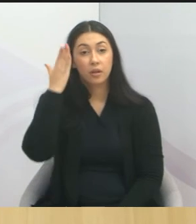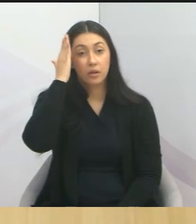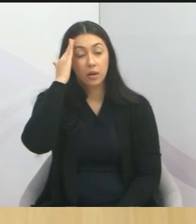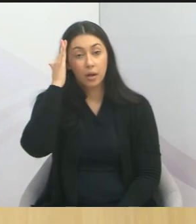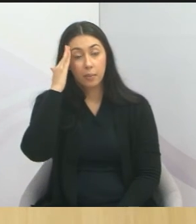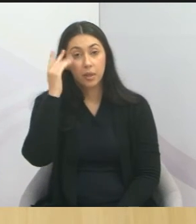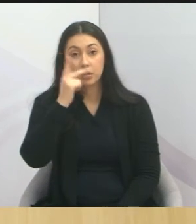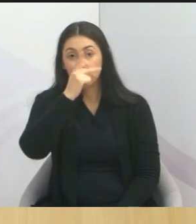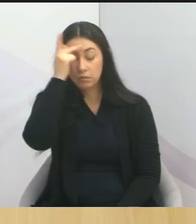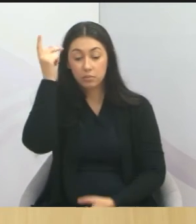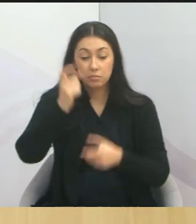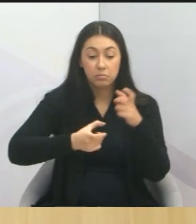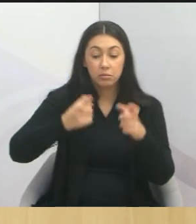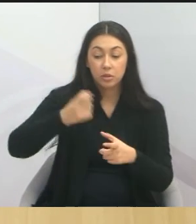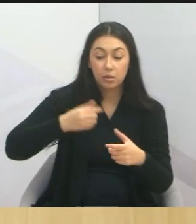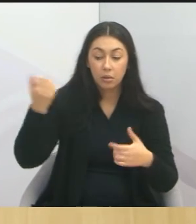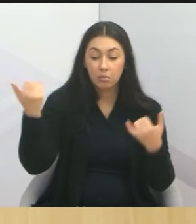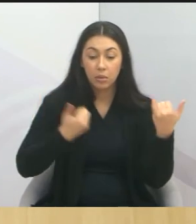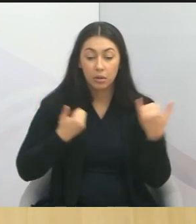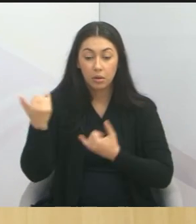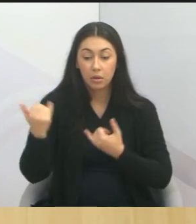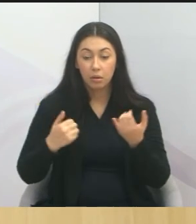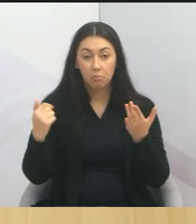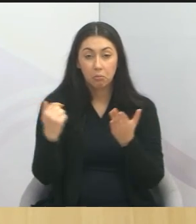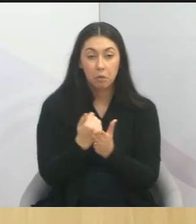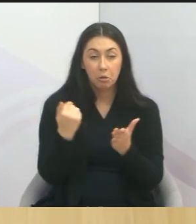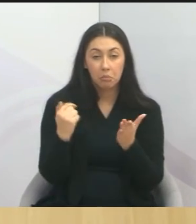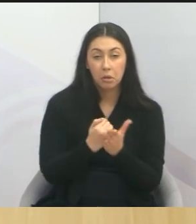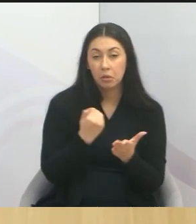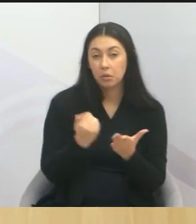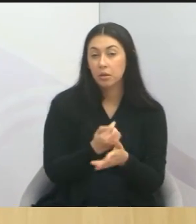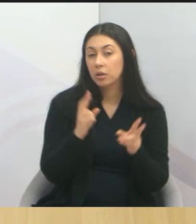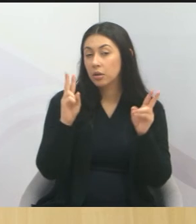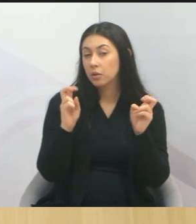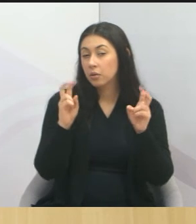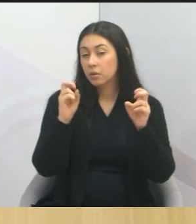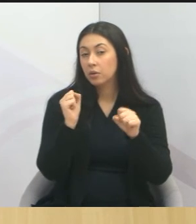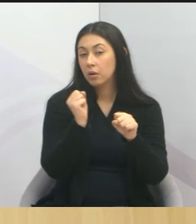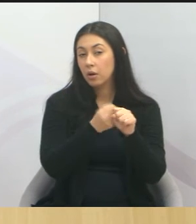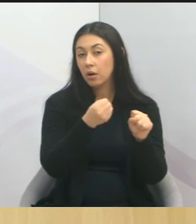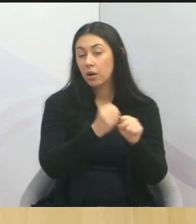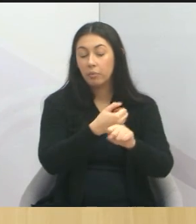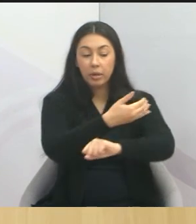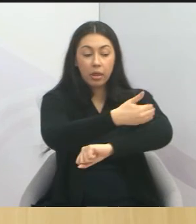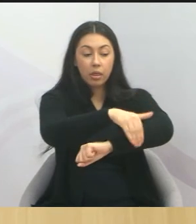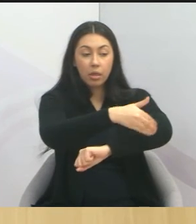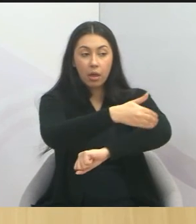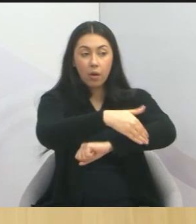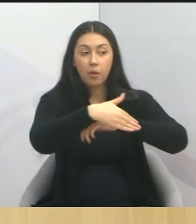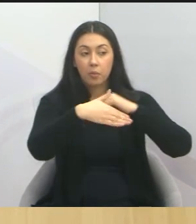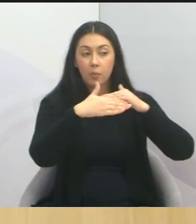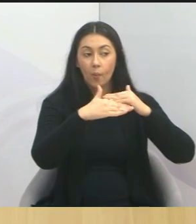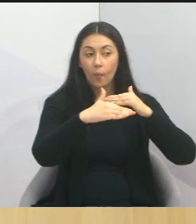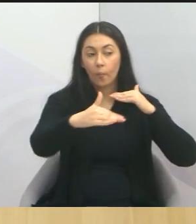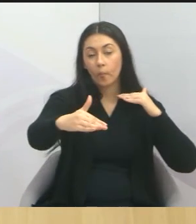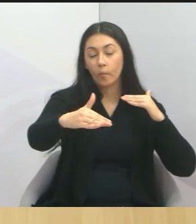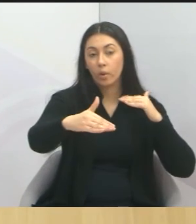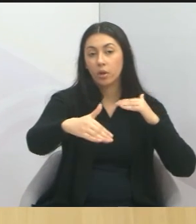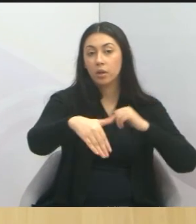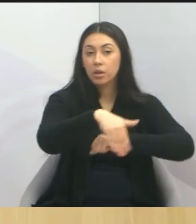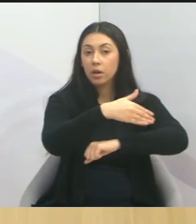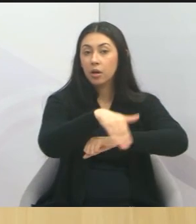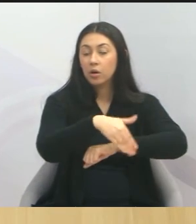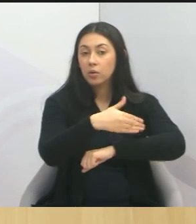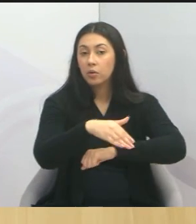questionado por munícipes com frequência referente à obra de pavimentação da via que irá interligar a Estrada Francisco